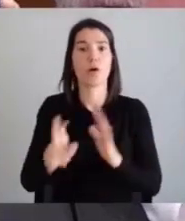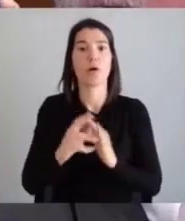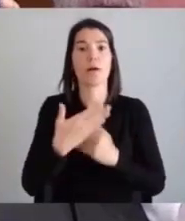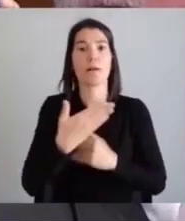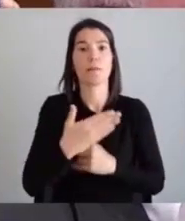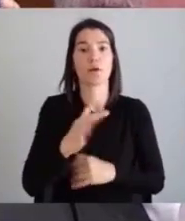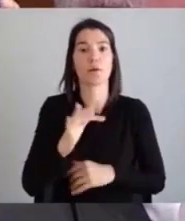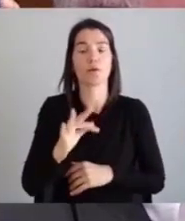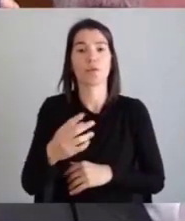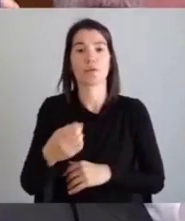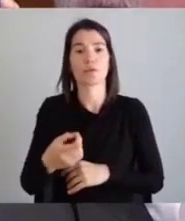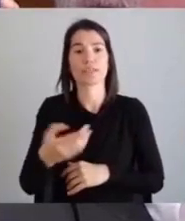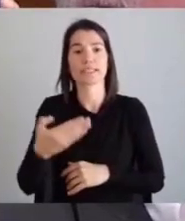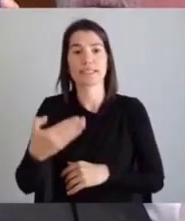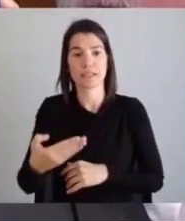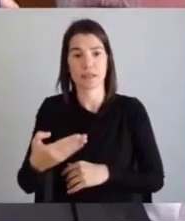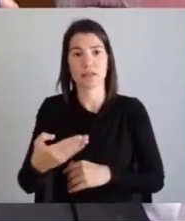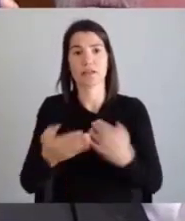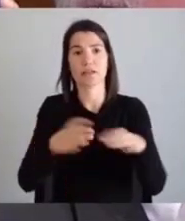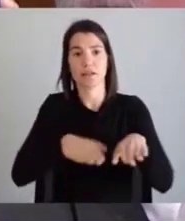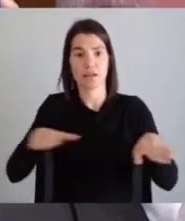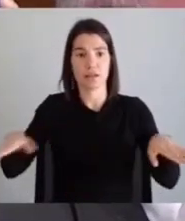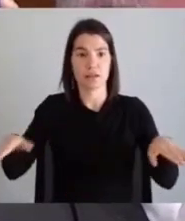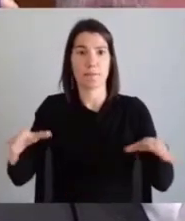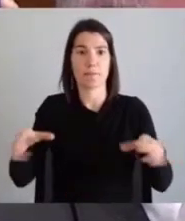1.497 lugares, mais